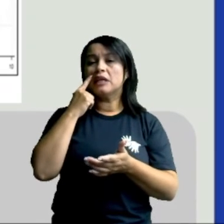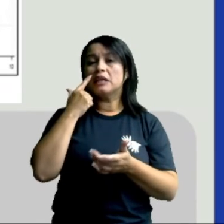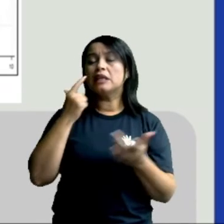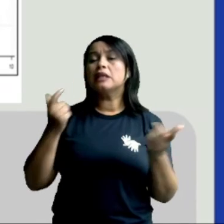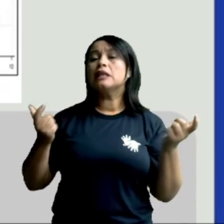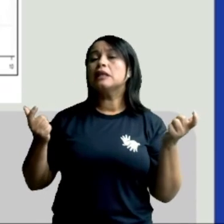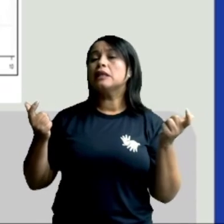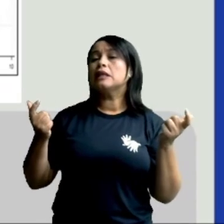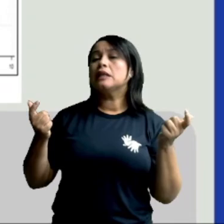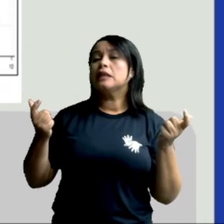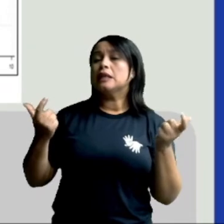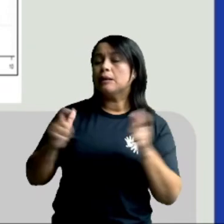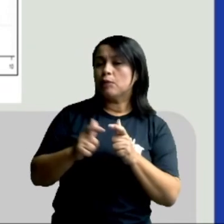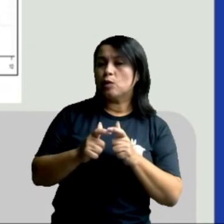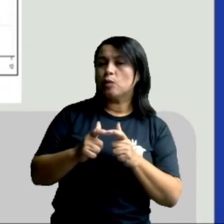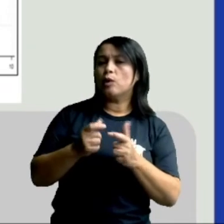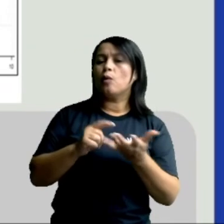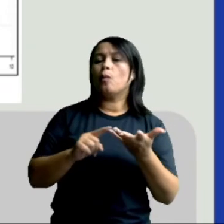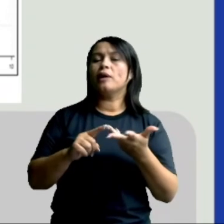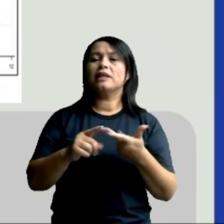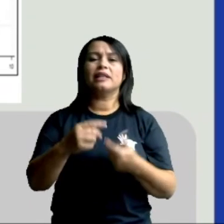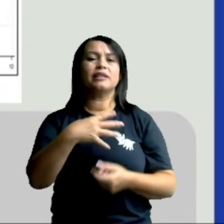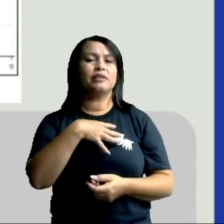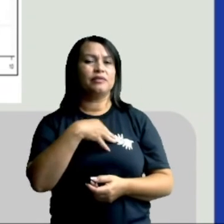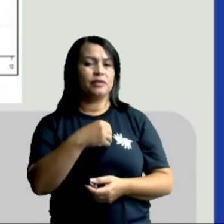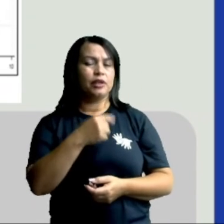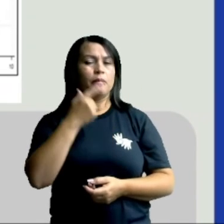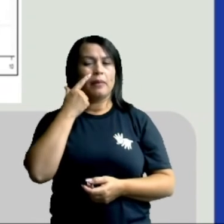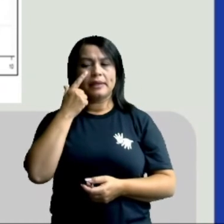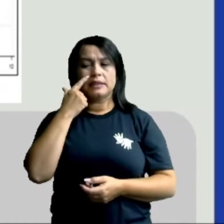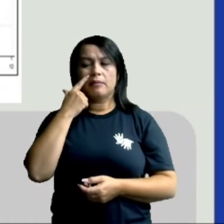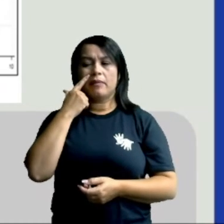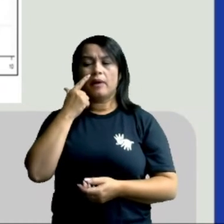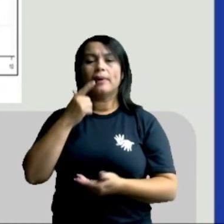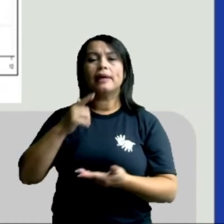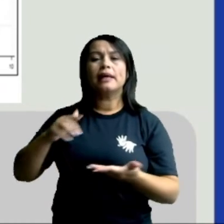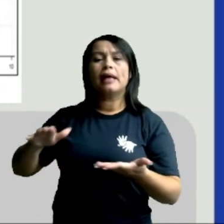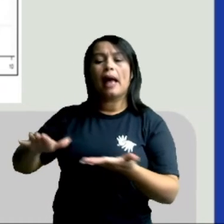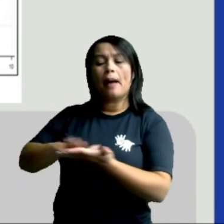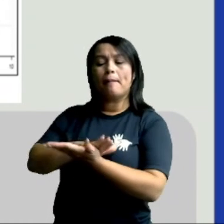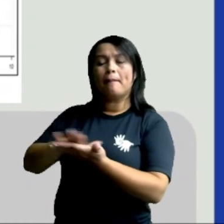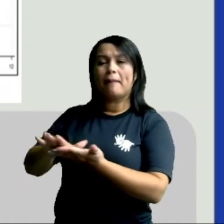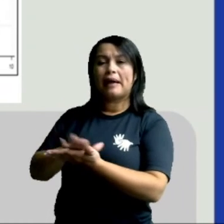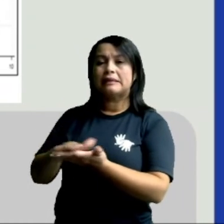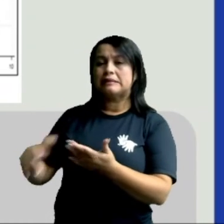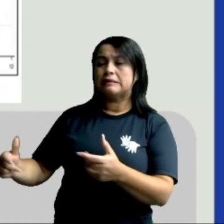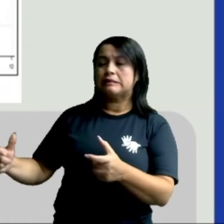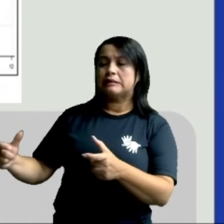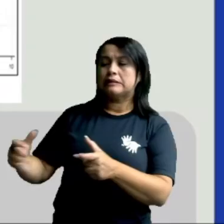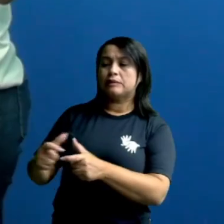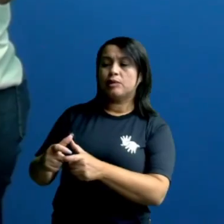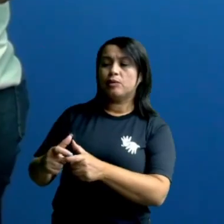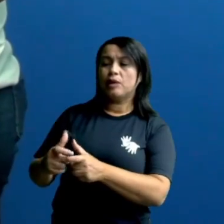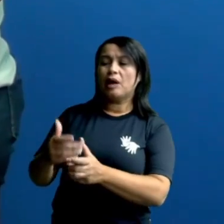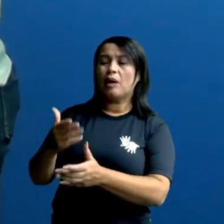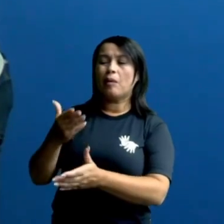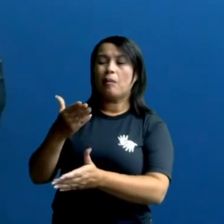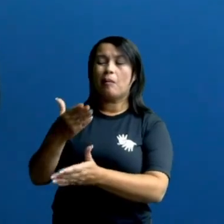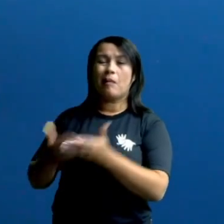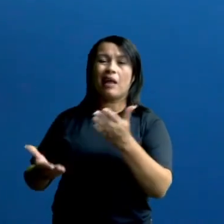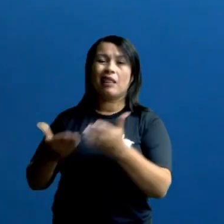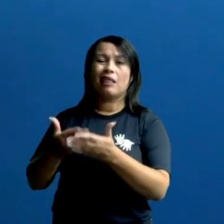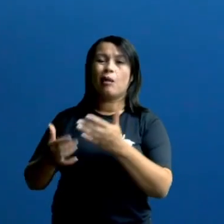a quantidade de filhos, né? A base estreitou realmente, perdendo aquela noção de pirâmide, de